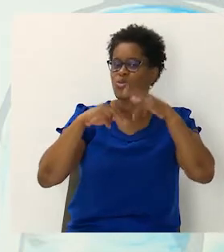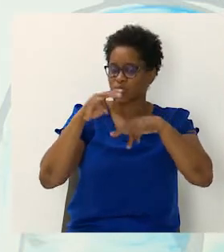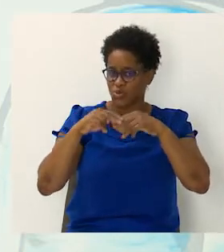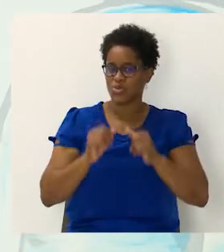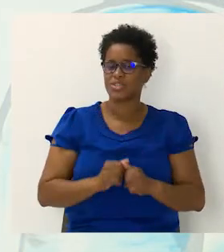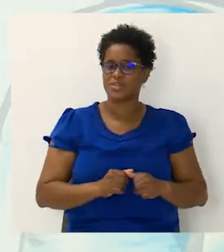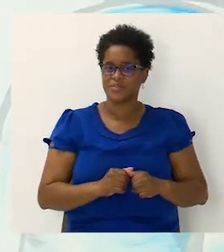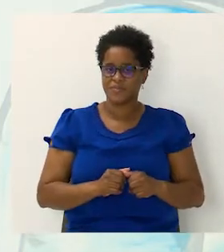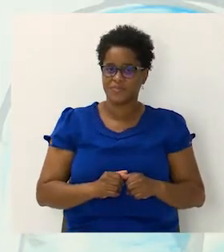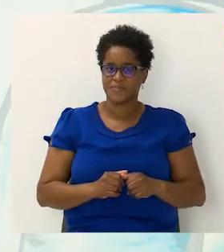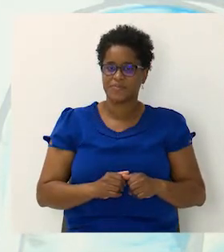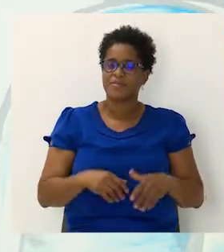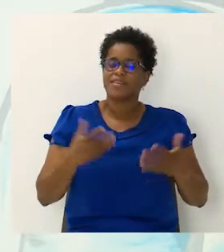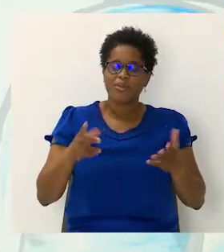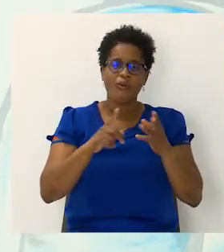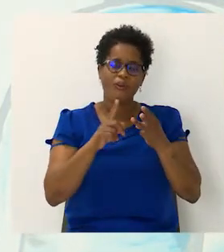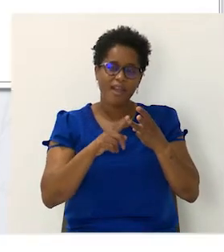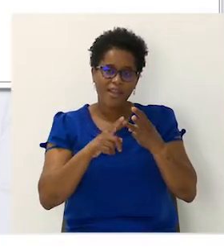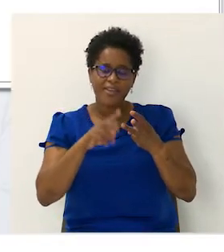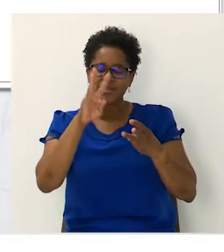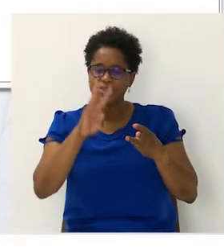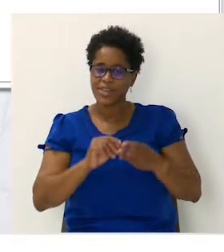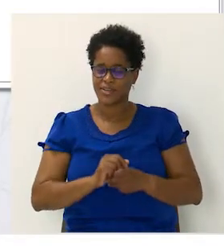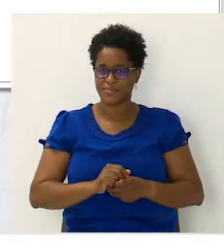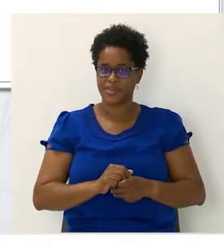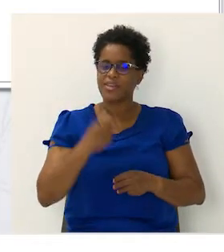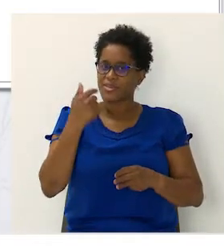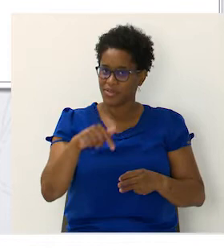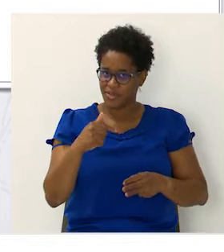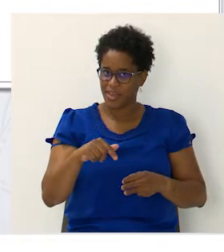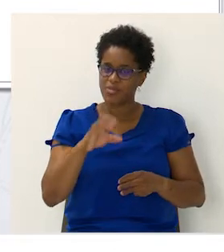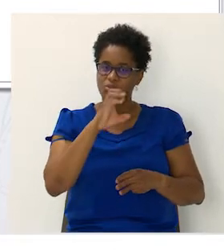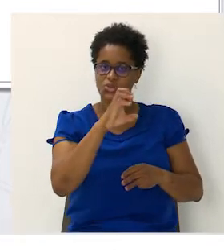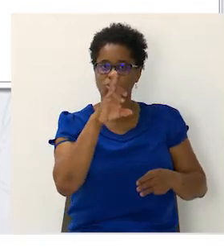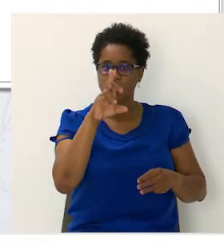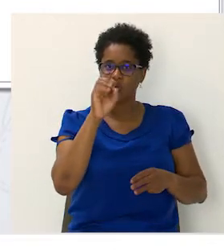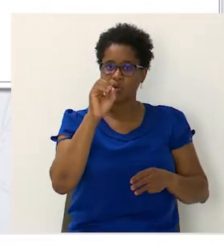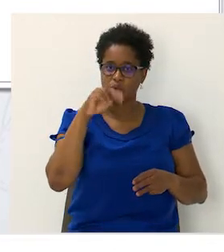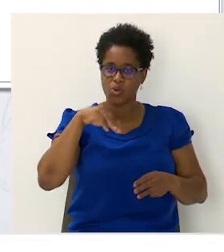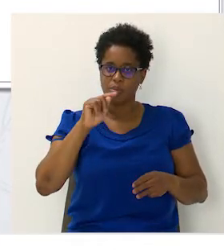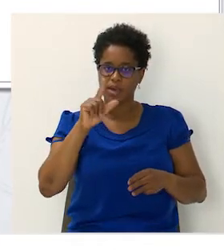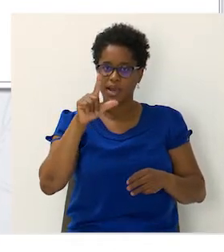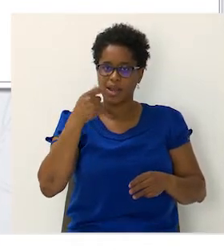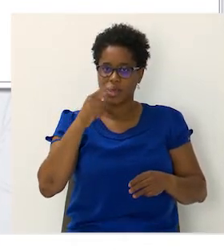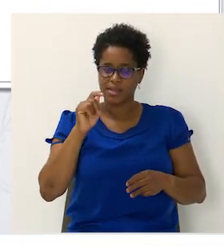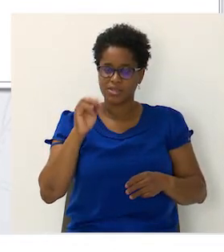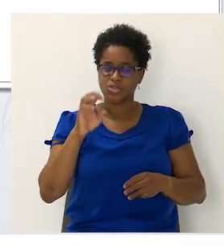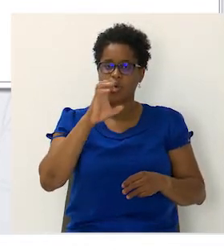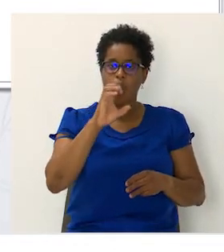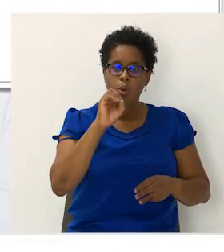construções. E a terceira, temos ali Comeleques ou